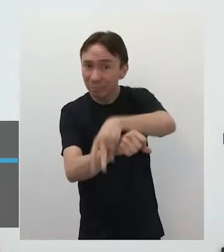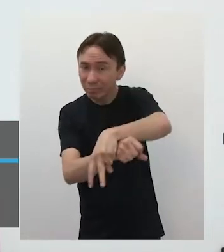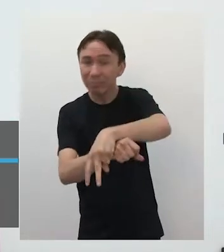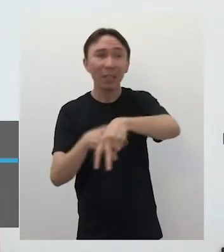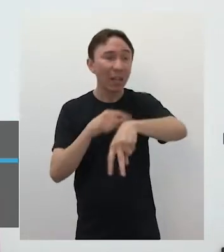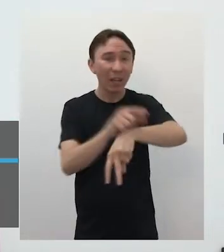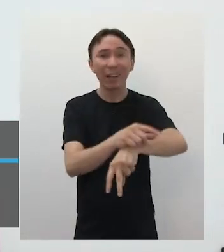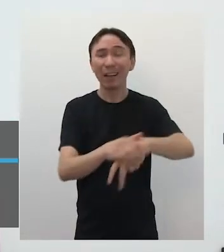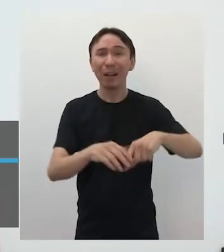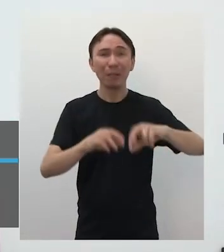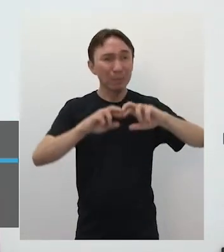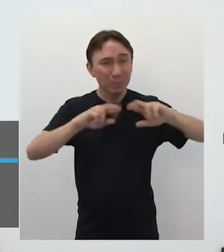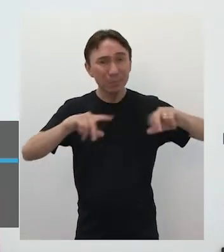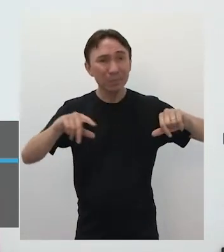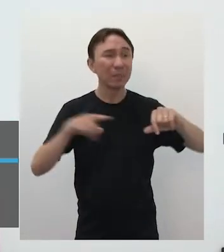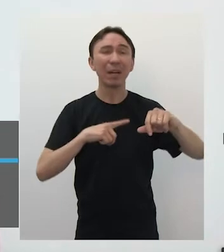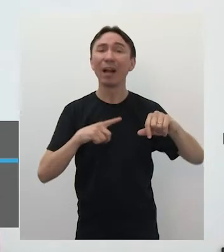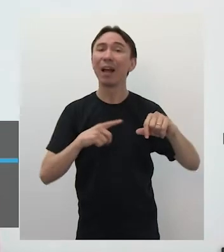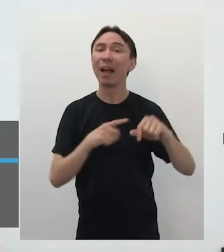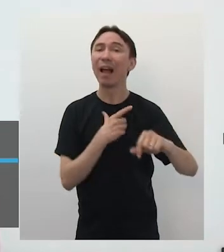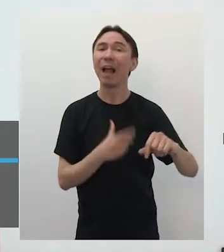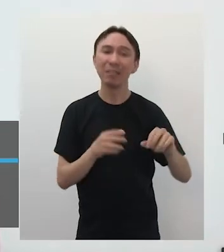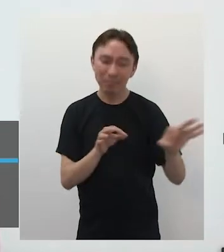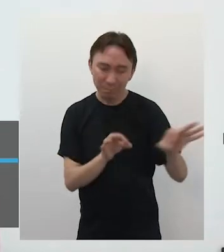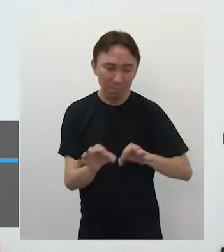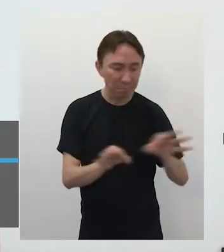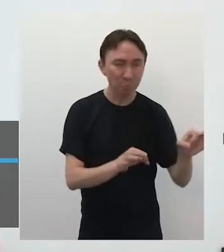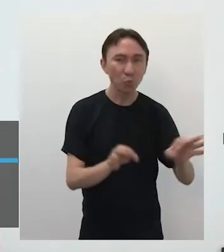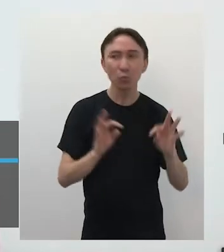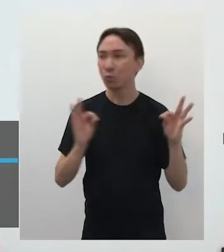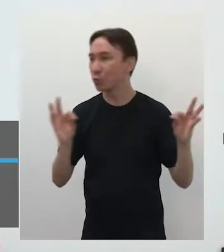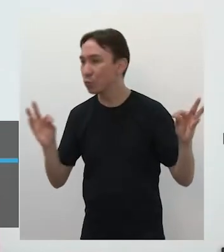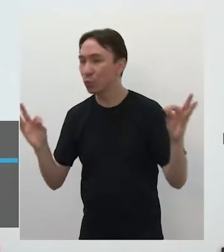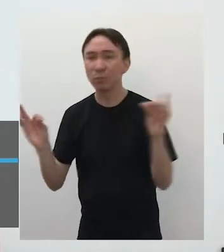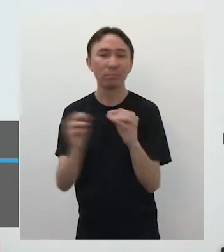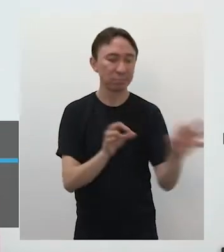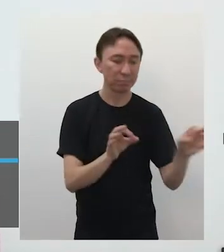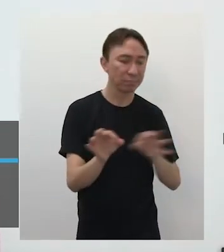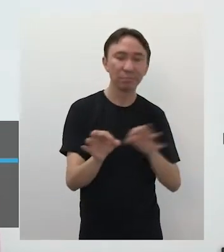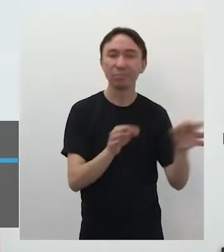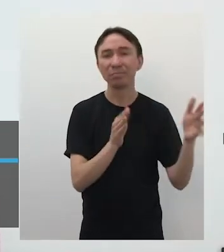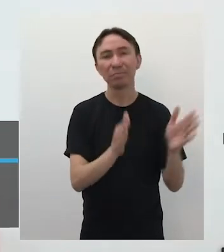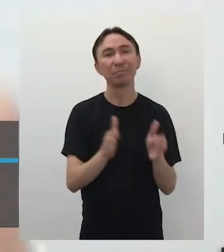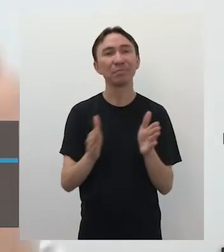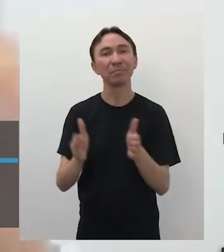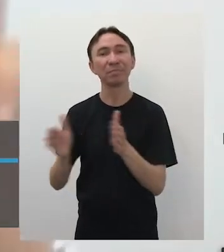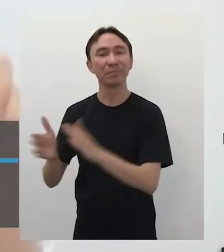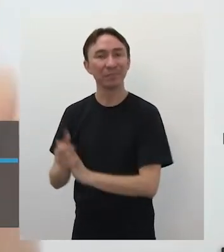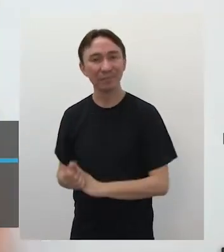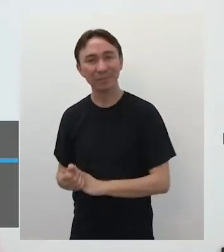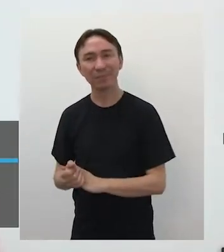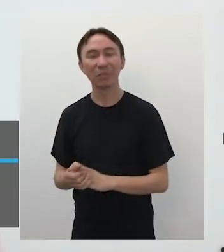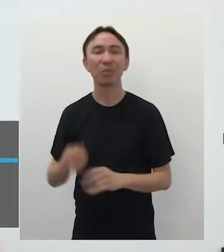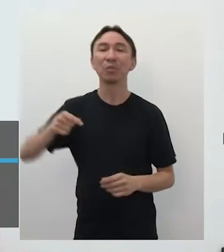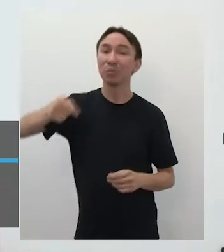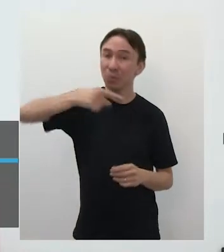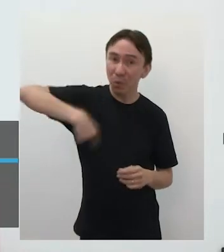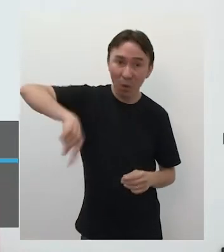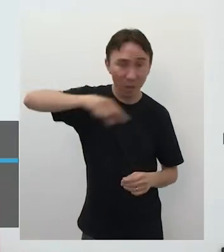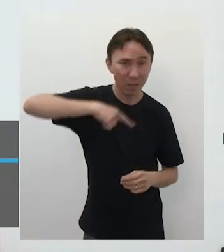das diretorias, aos encaminhamentos da supervisão, que são assessores, aos PCNPs nas